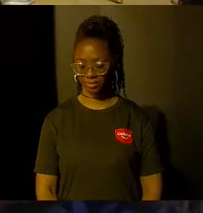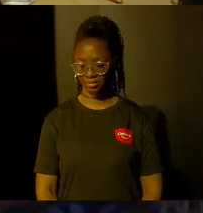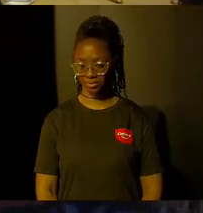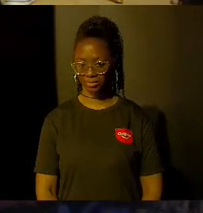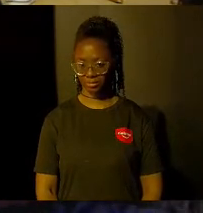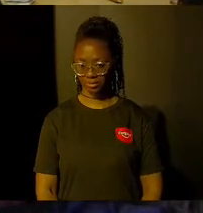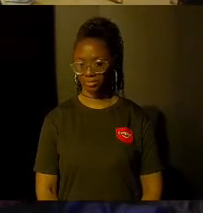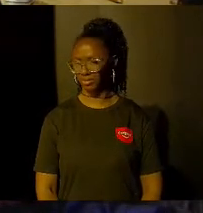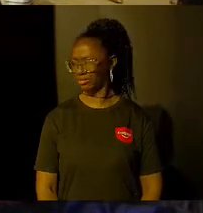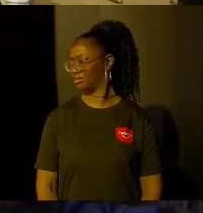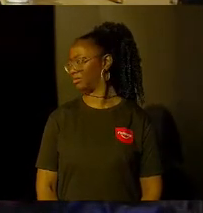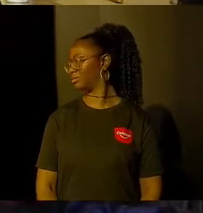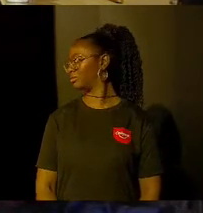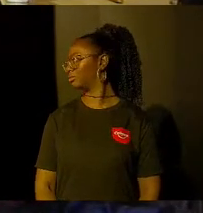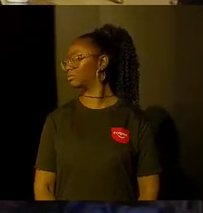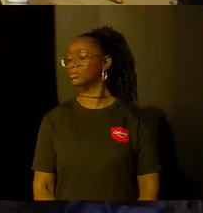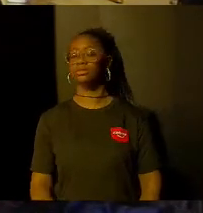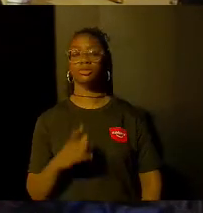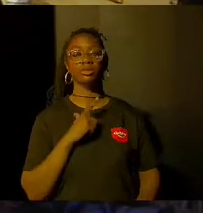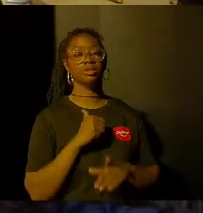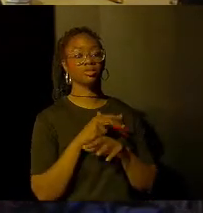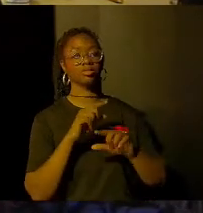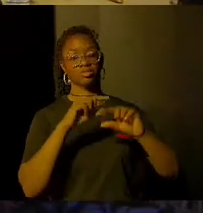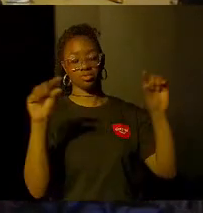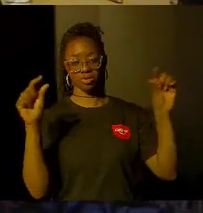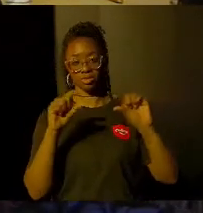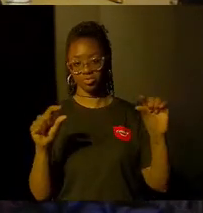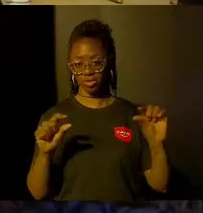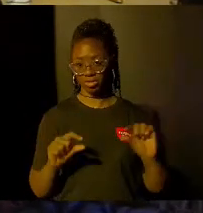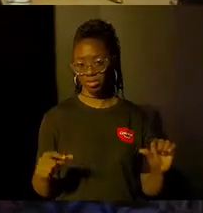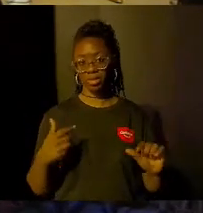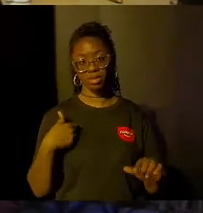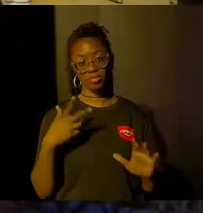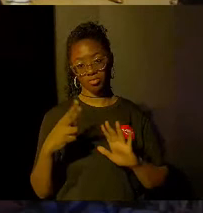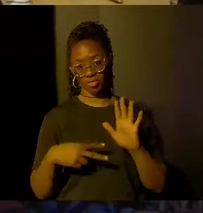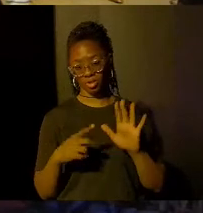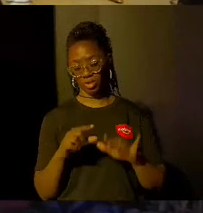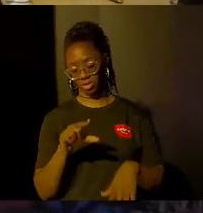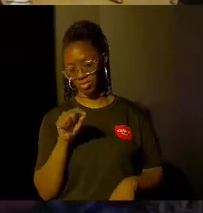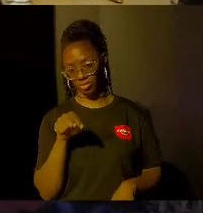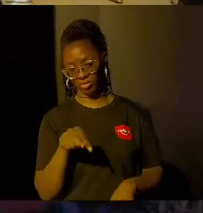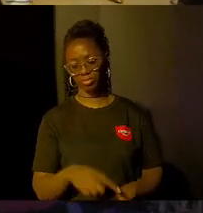são muitos fragmentos eu vou ler esse aqui